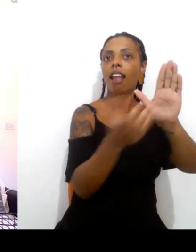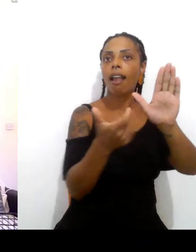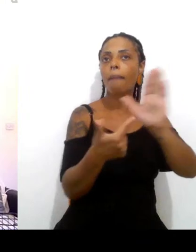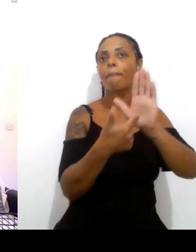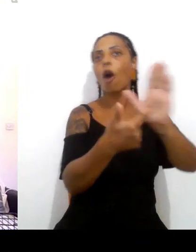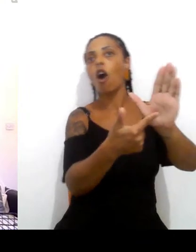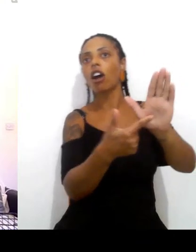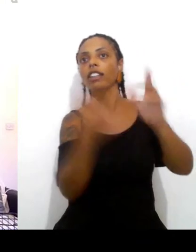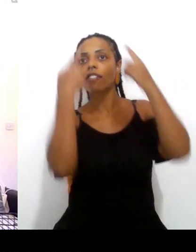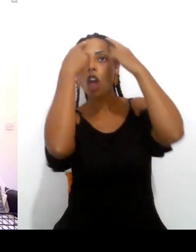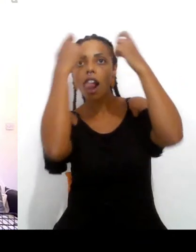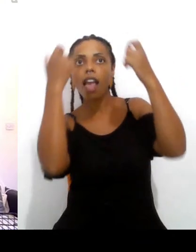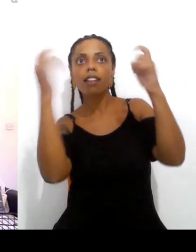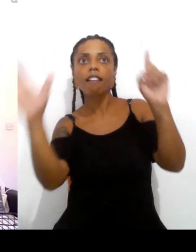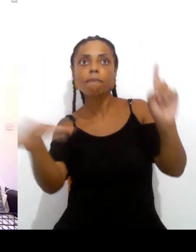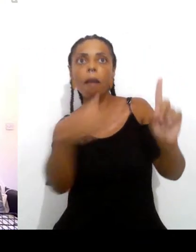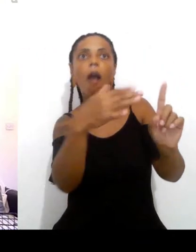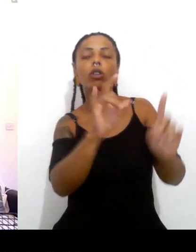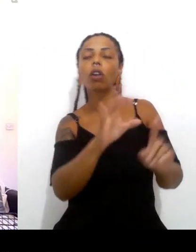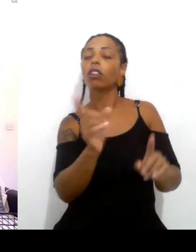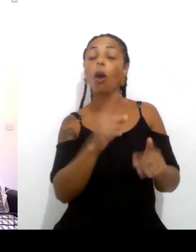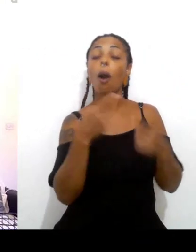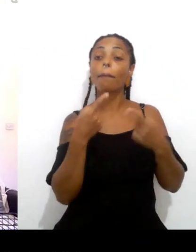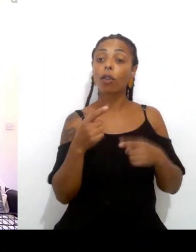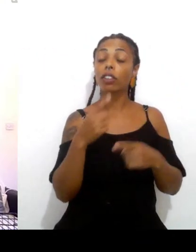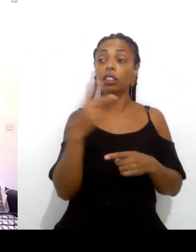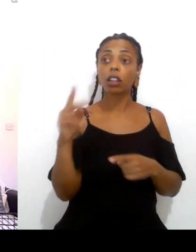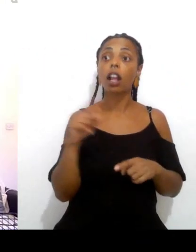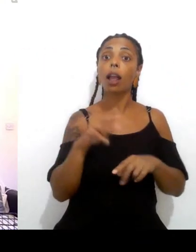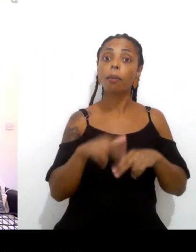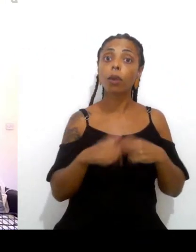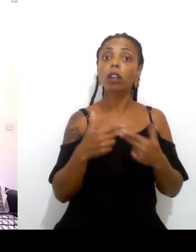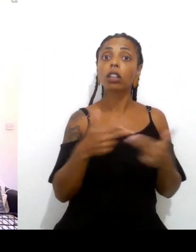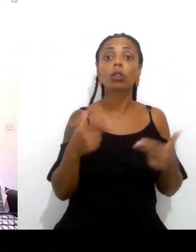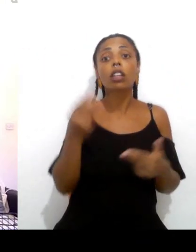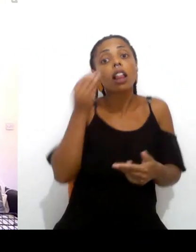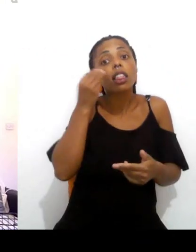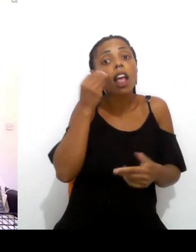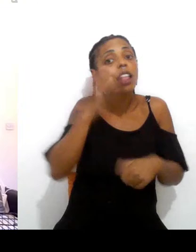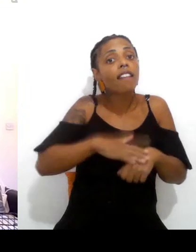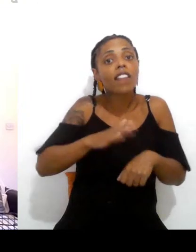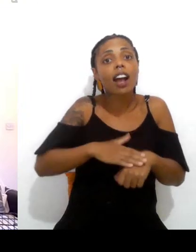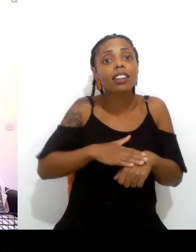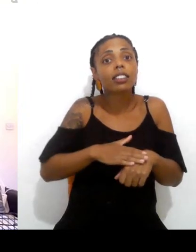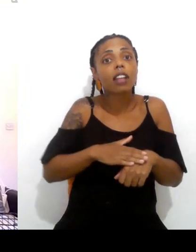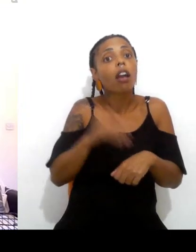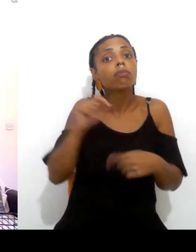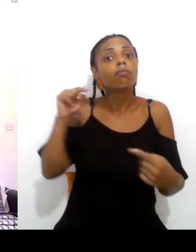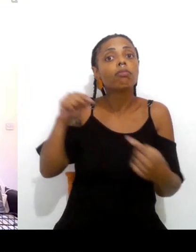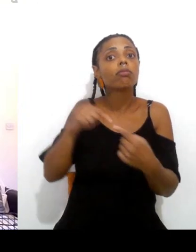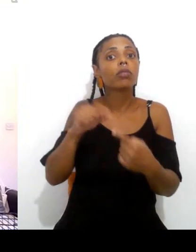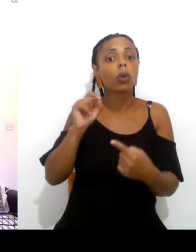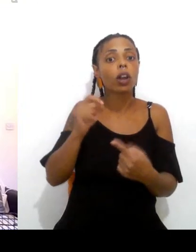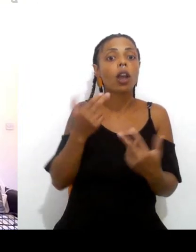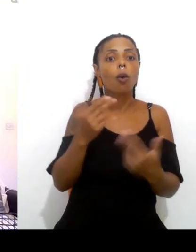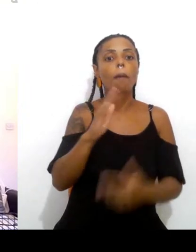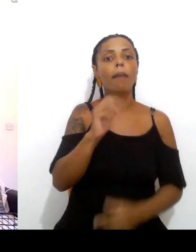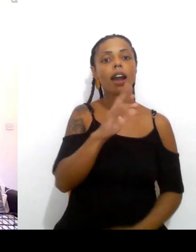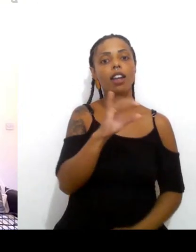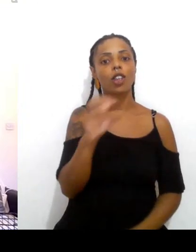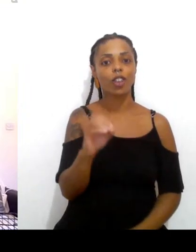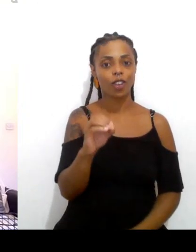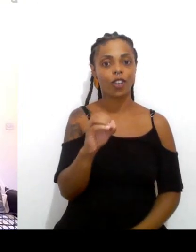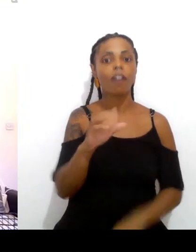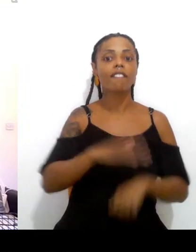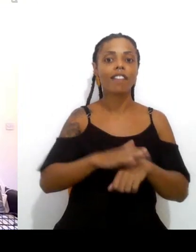obras vem a partir daquilo que Ele tá tentando fazer que tem a ver com que bairro também acaba